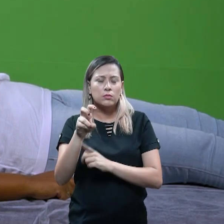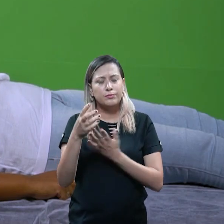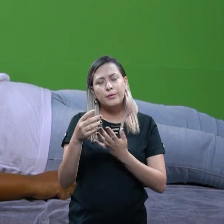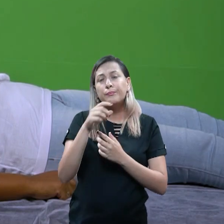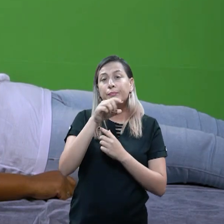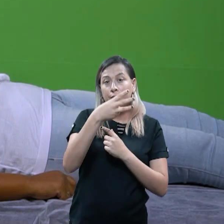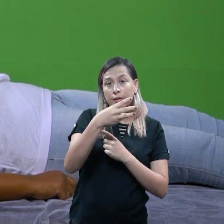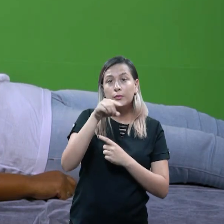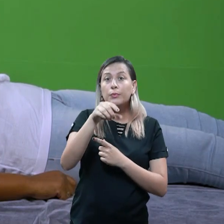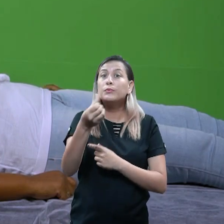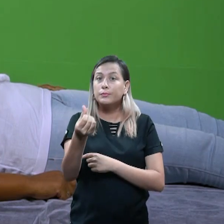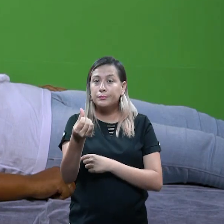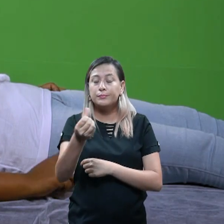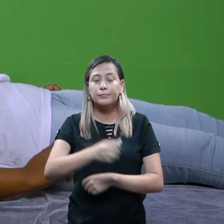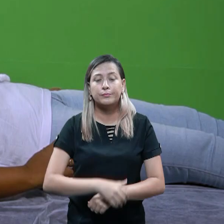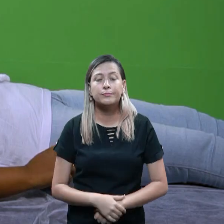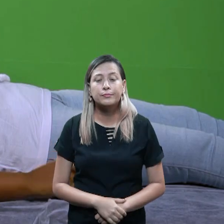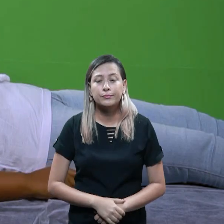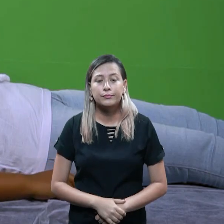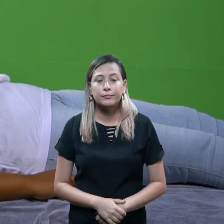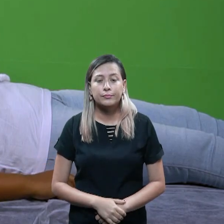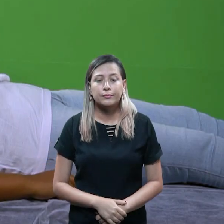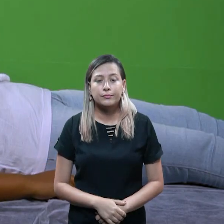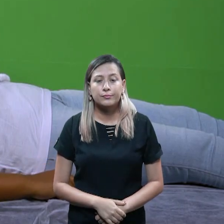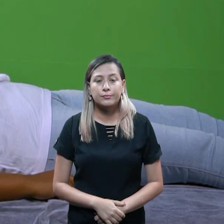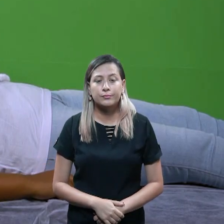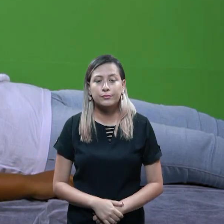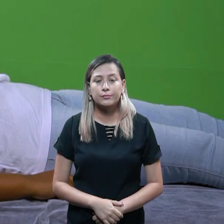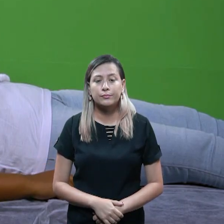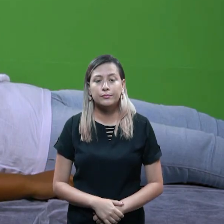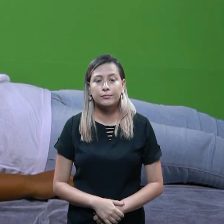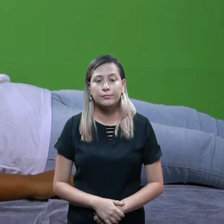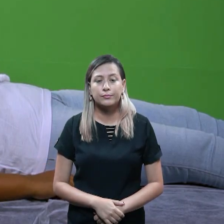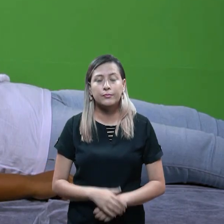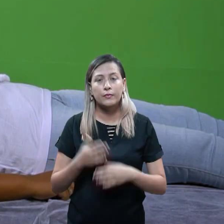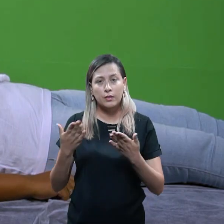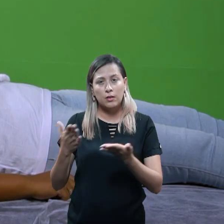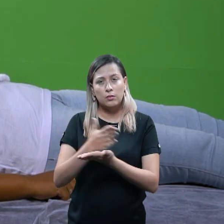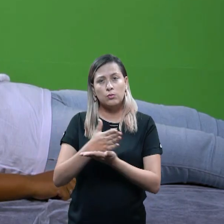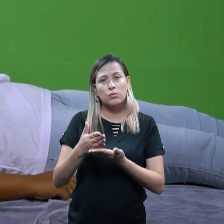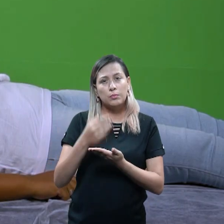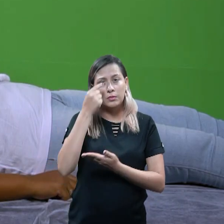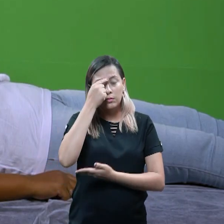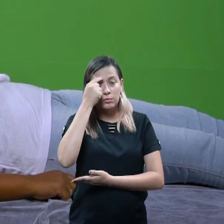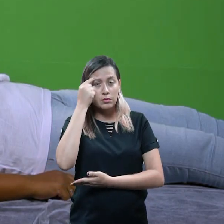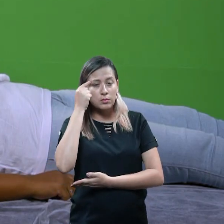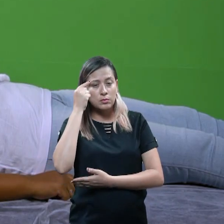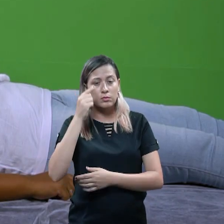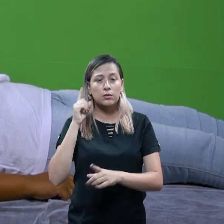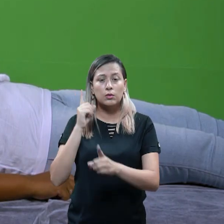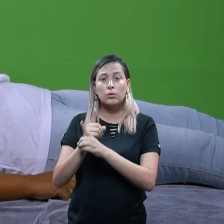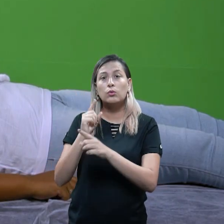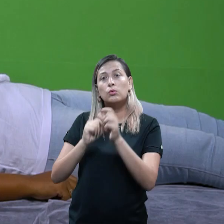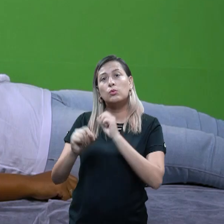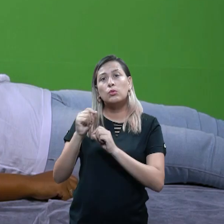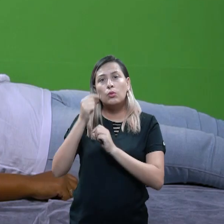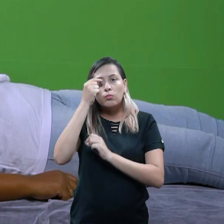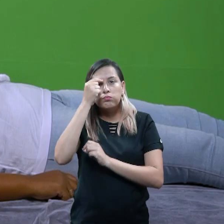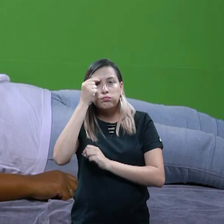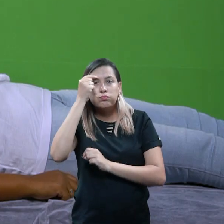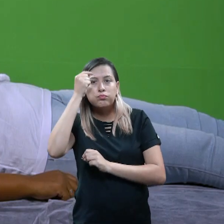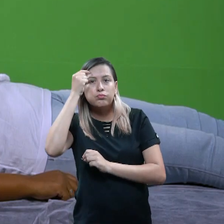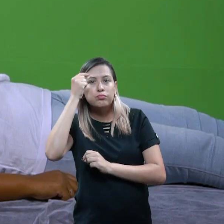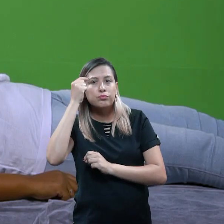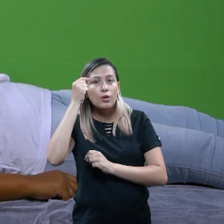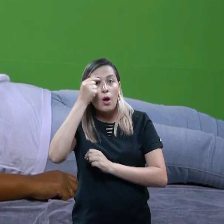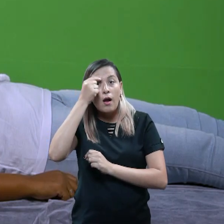3,6, certo? E aí eu coloquei aqui, vem a partir do início da sobrancelha, encontrei aqui o ponto alto, certo?